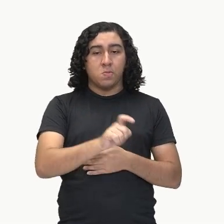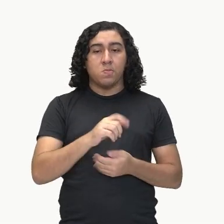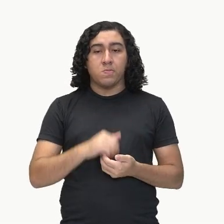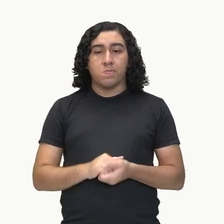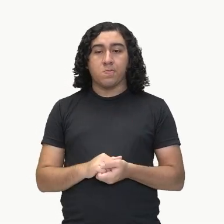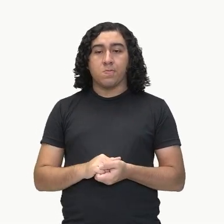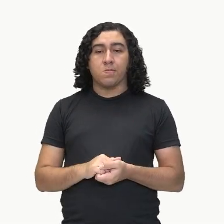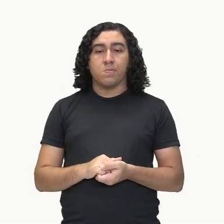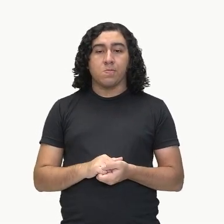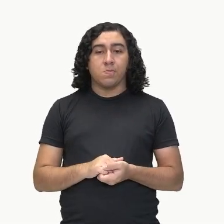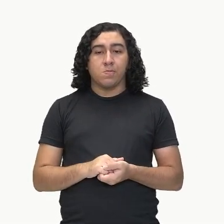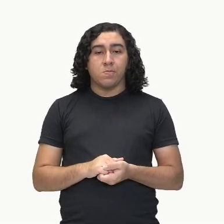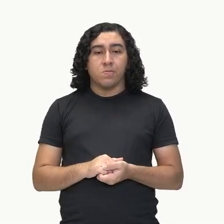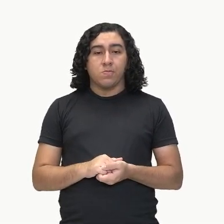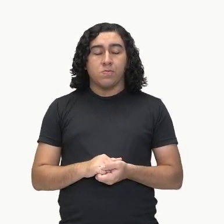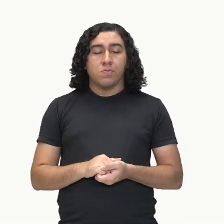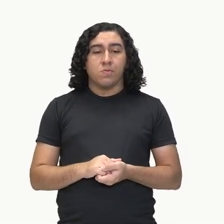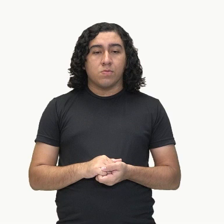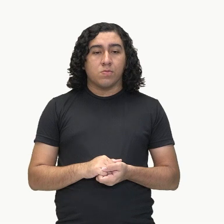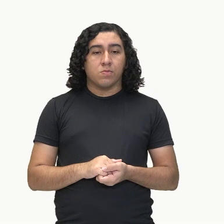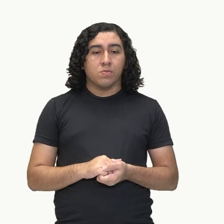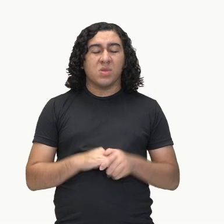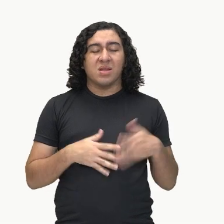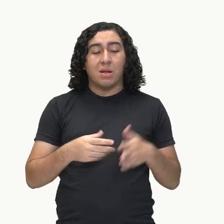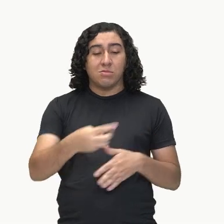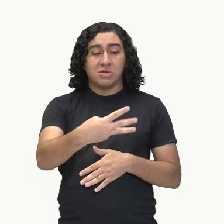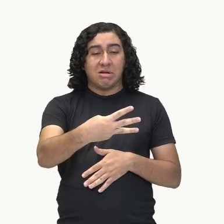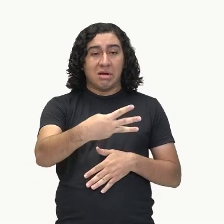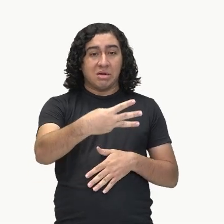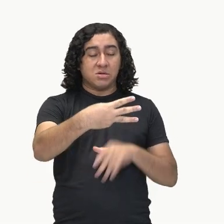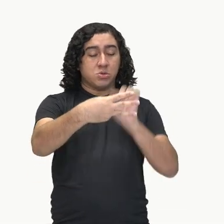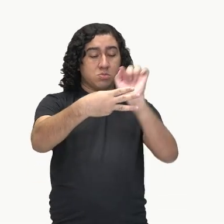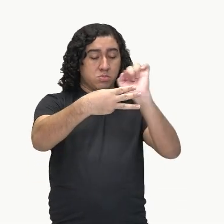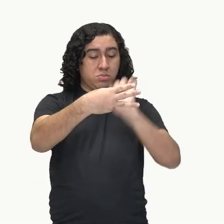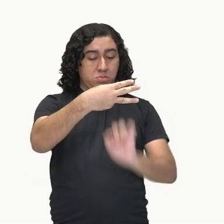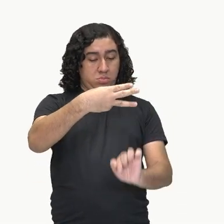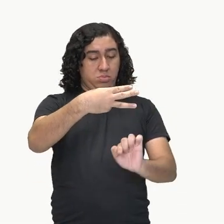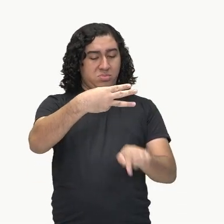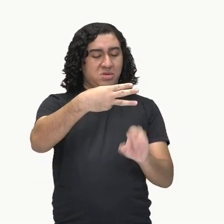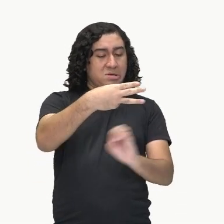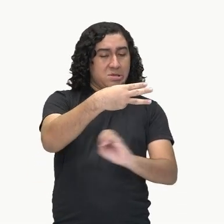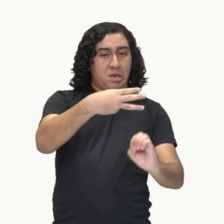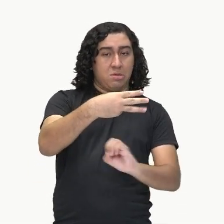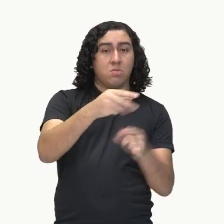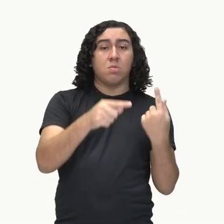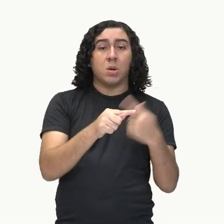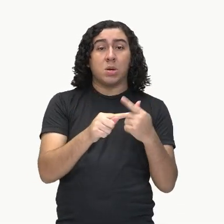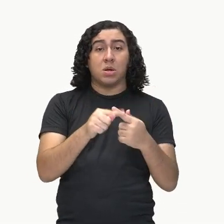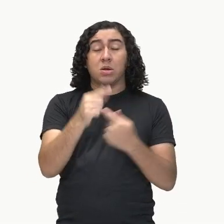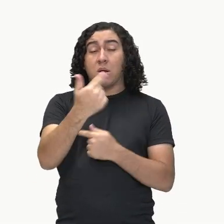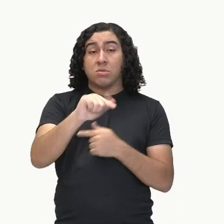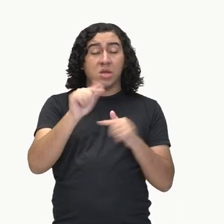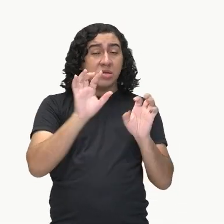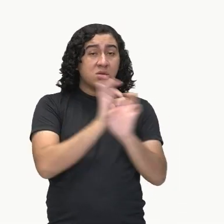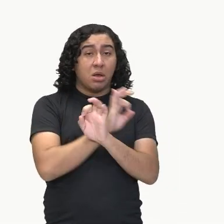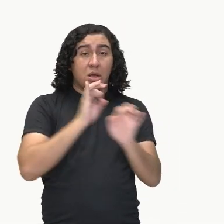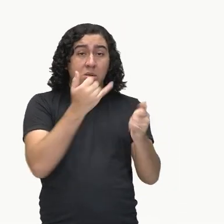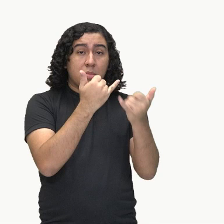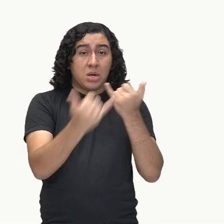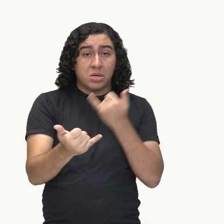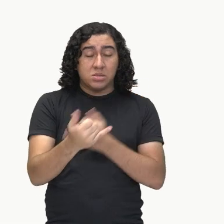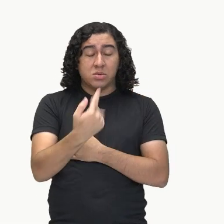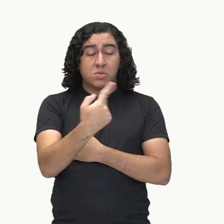Você percebeu que abaixo do 3 não ficou ninguém? Por quê? Porque não tem termo semelhante a